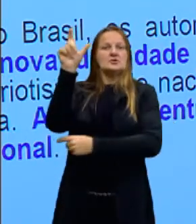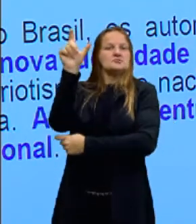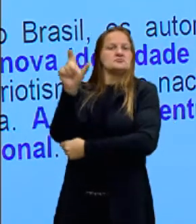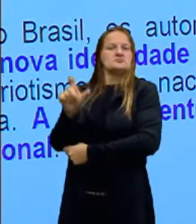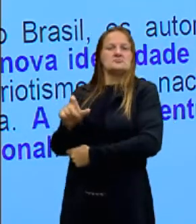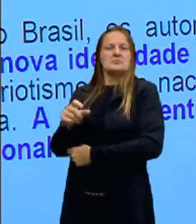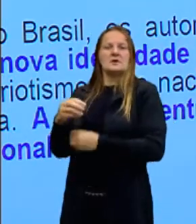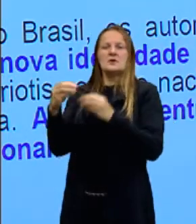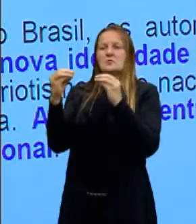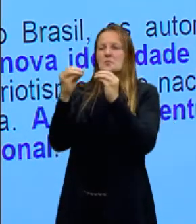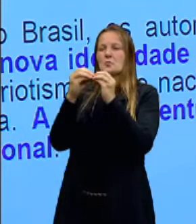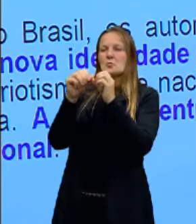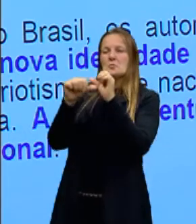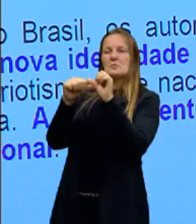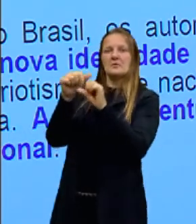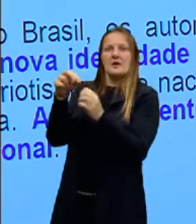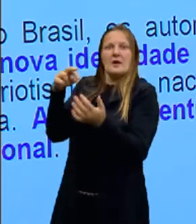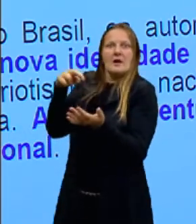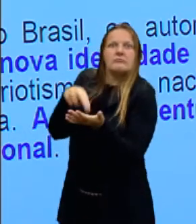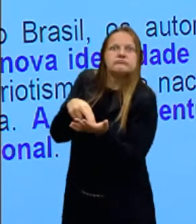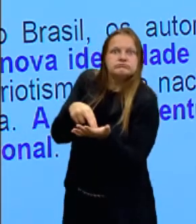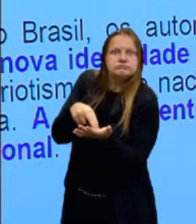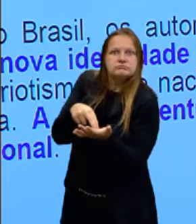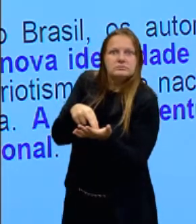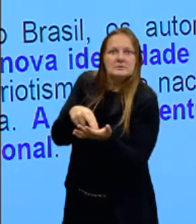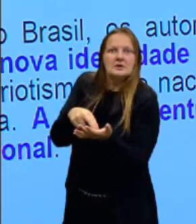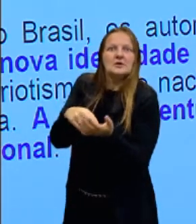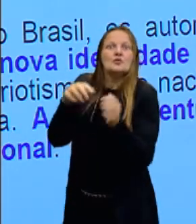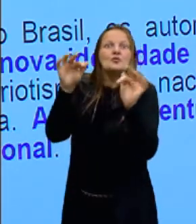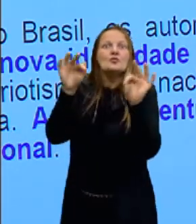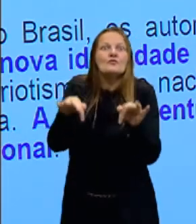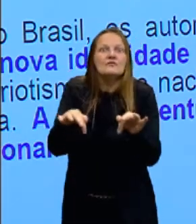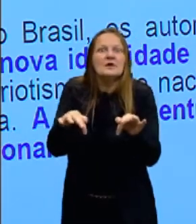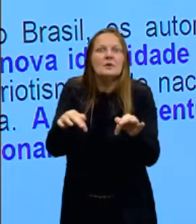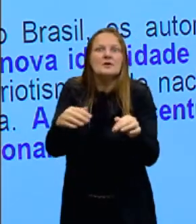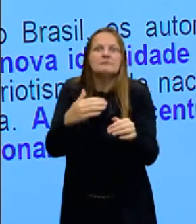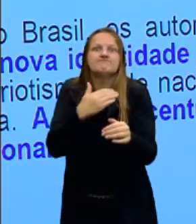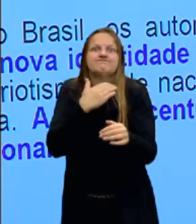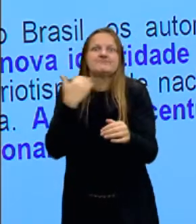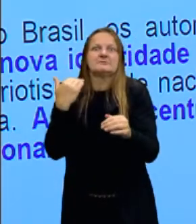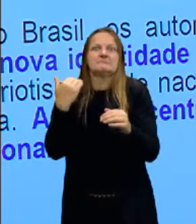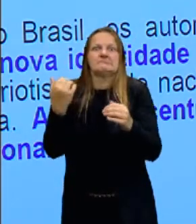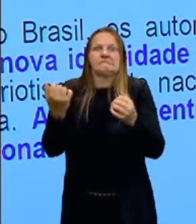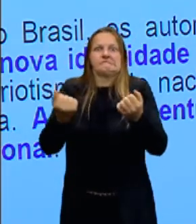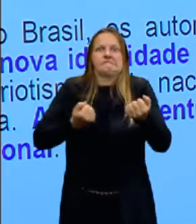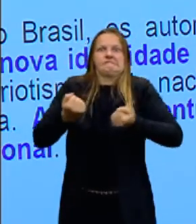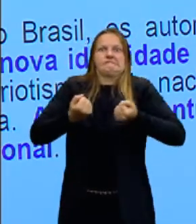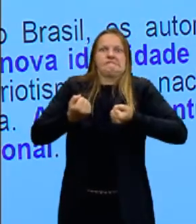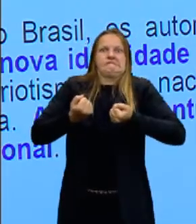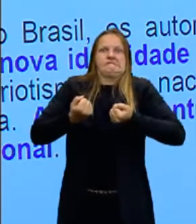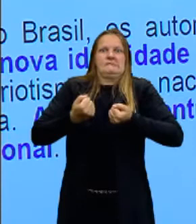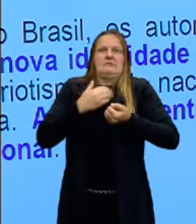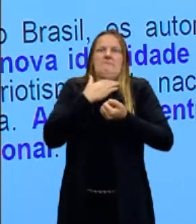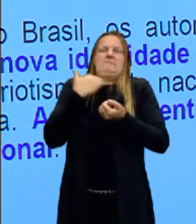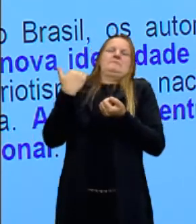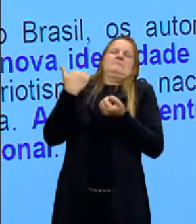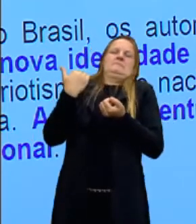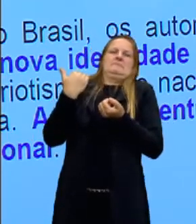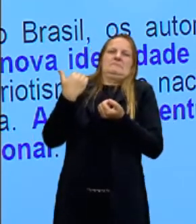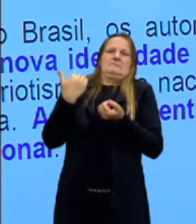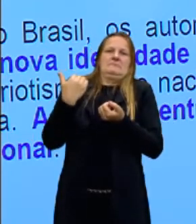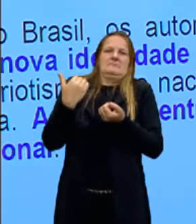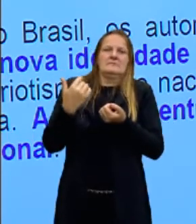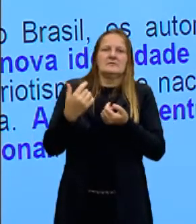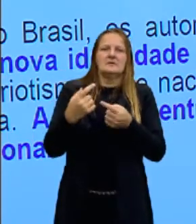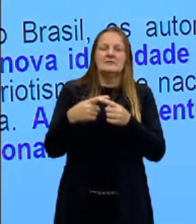então quando ele beija ela se transforma em real e no final ele se suicida e esse livro vira um grande clássico na Europa e teve